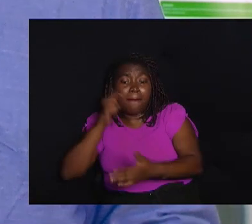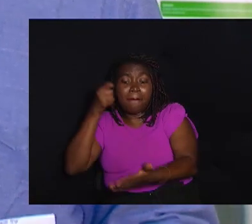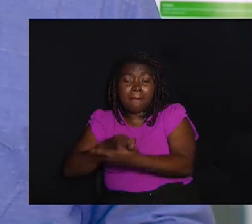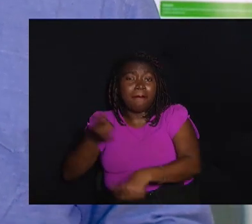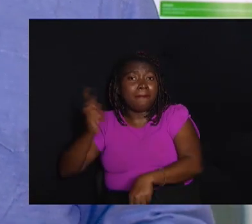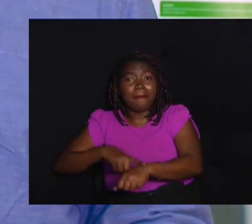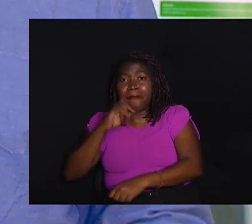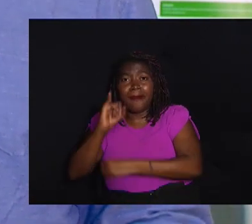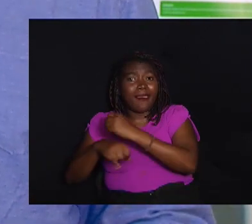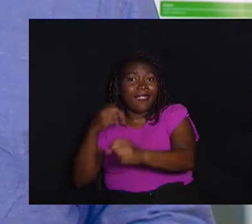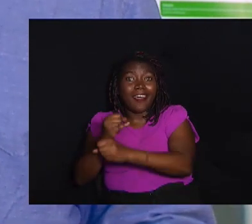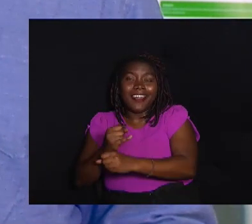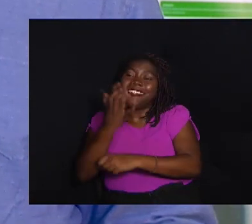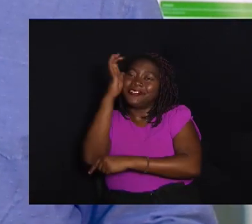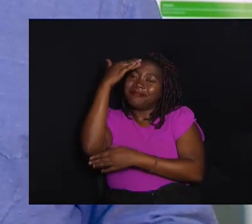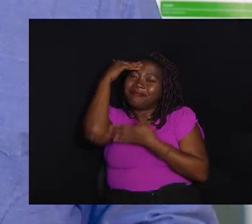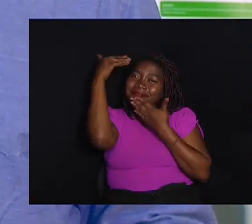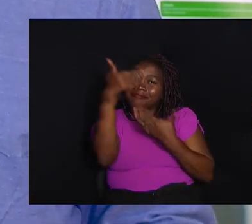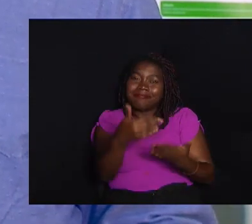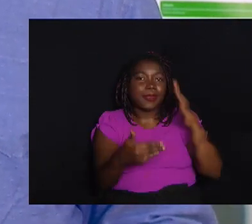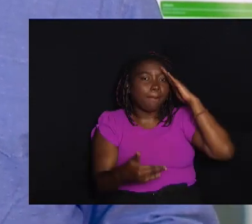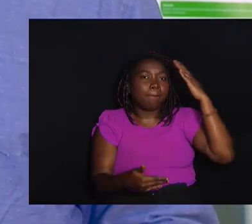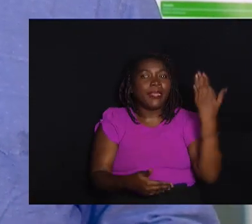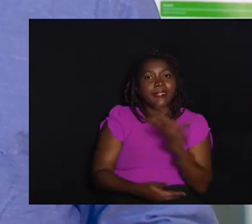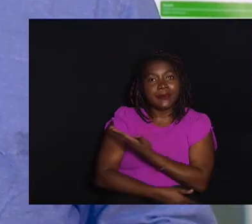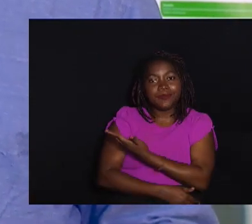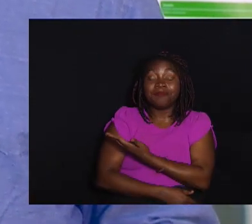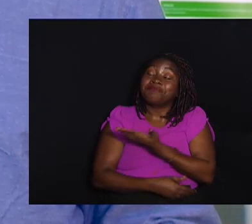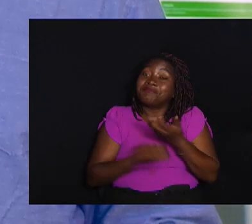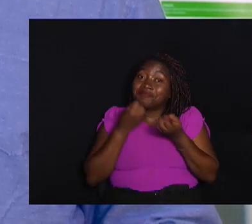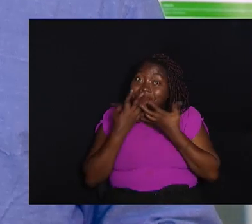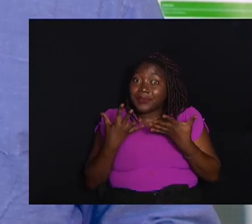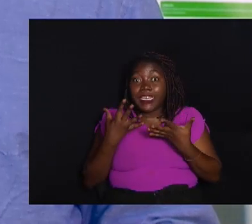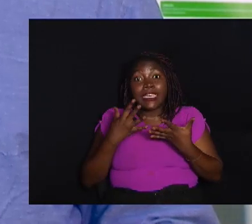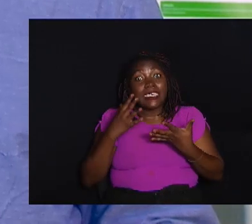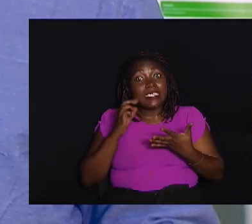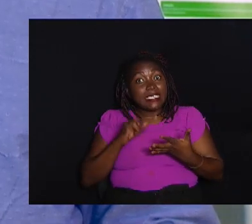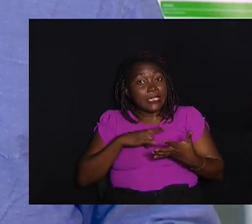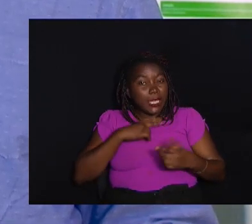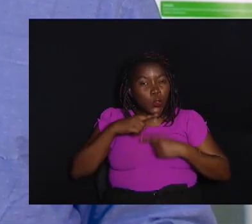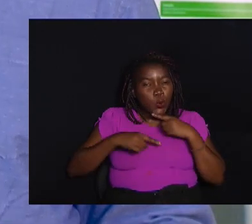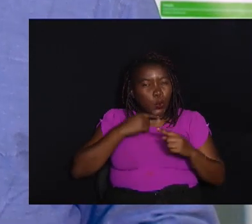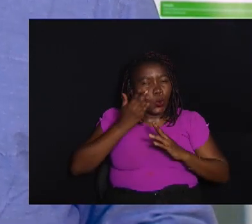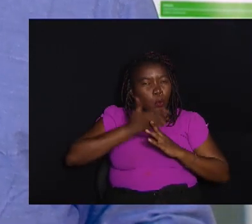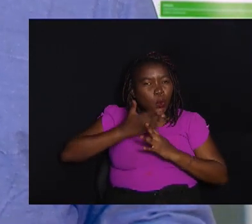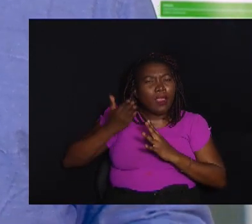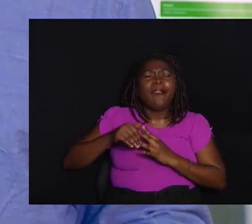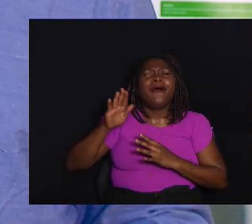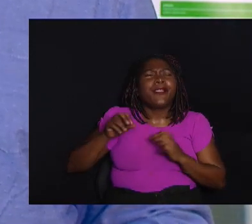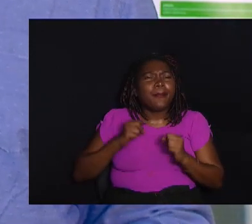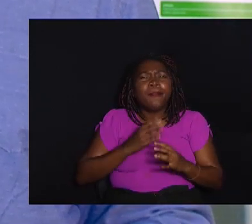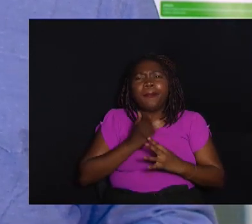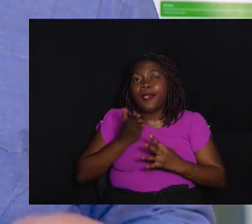site. E o meio ambiente agradece, né, que é o principal. Né? Bom, bastante gente tem dúvida também sobre parcela. Quem pode parcelar? Qualquer